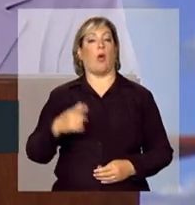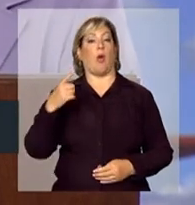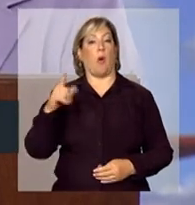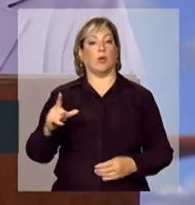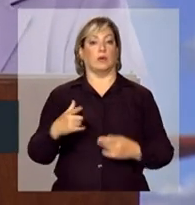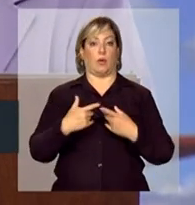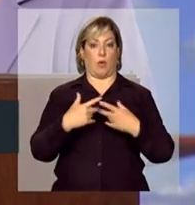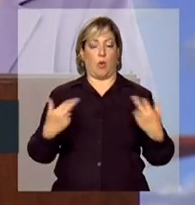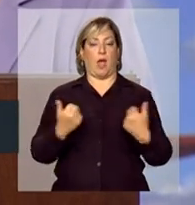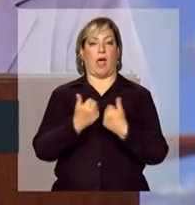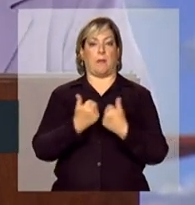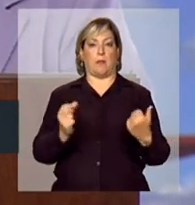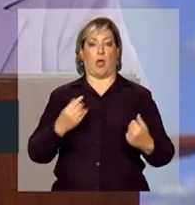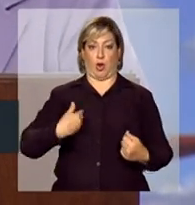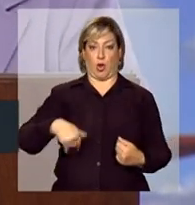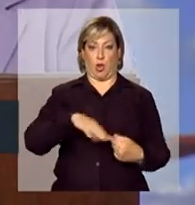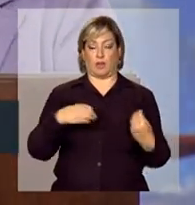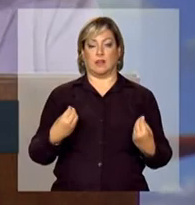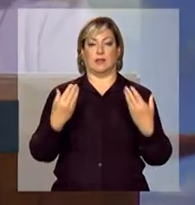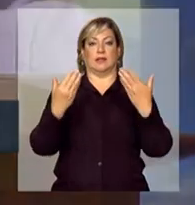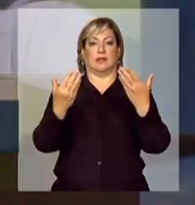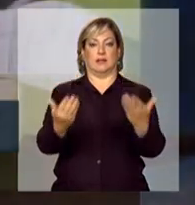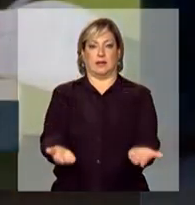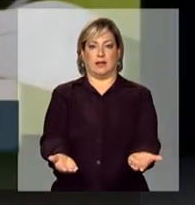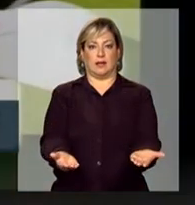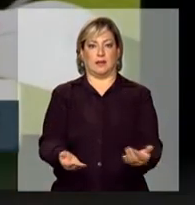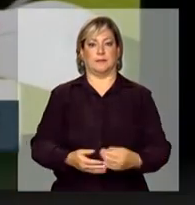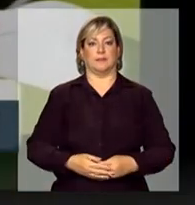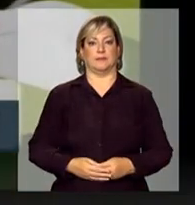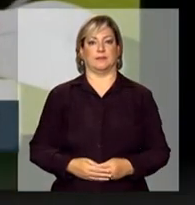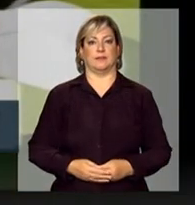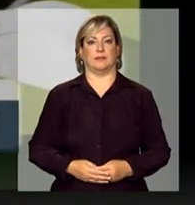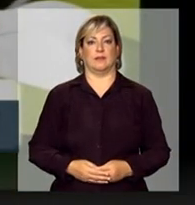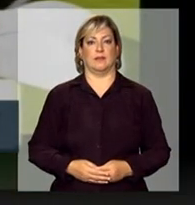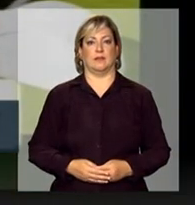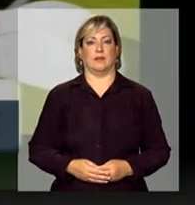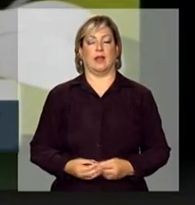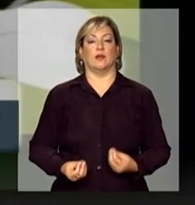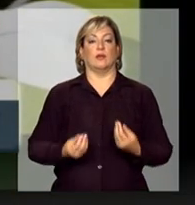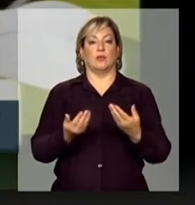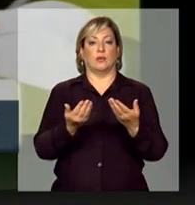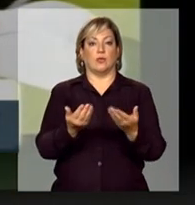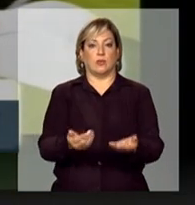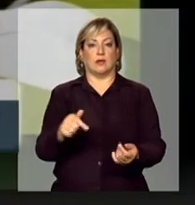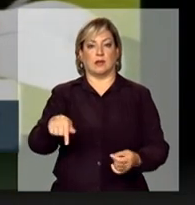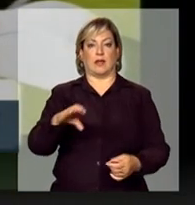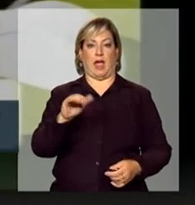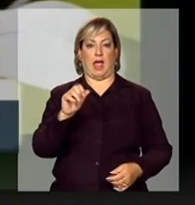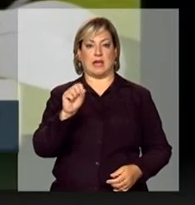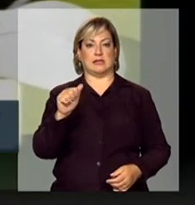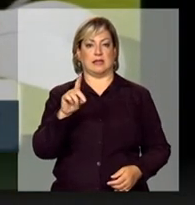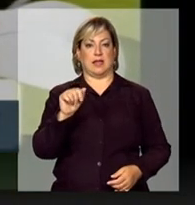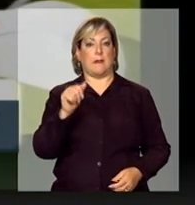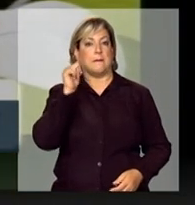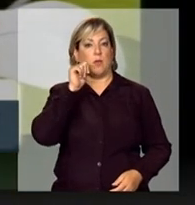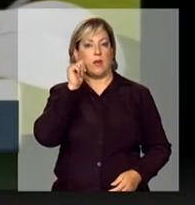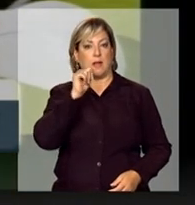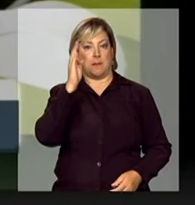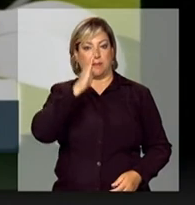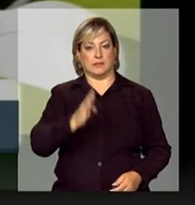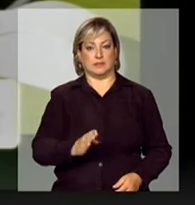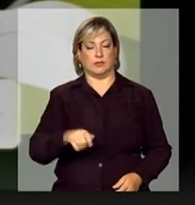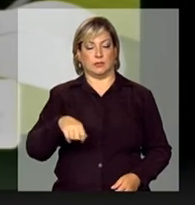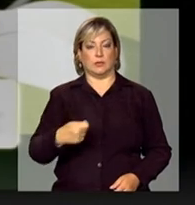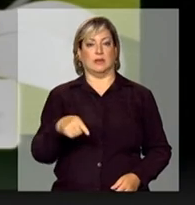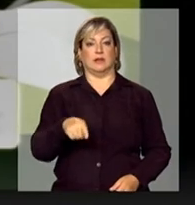apoio de nós daremos e é na ofereceremos na casa da mulher brasileira